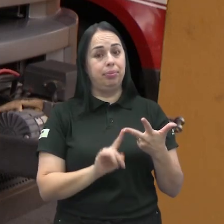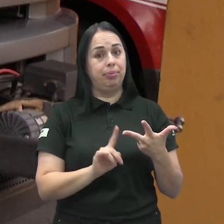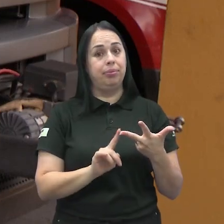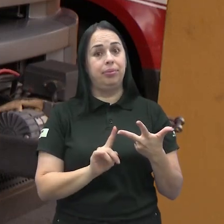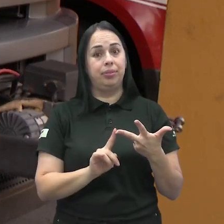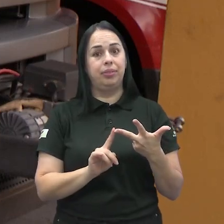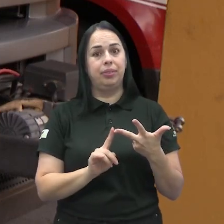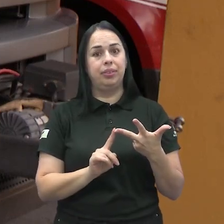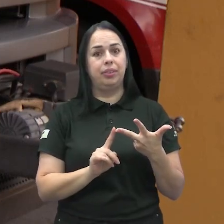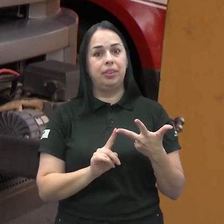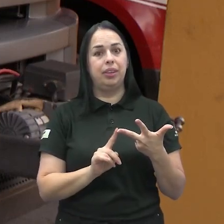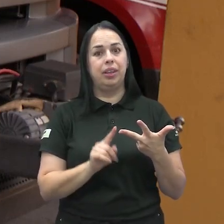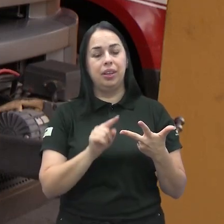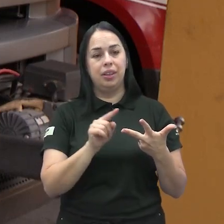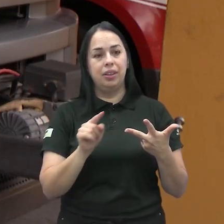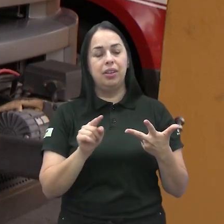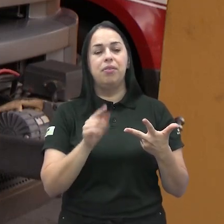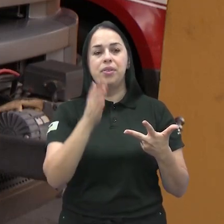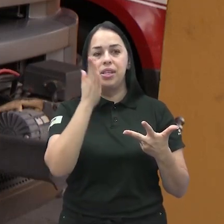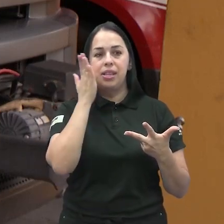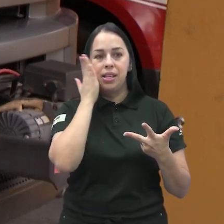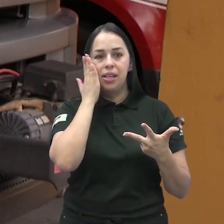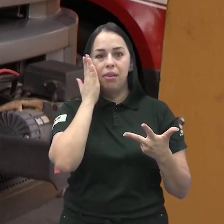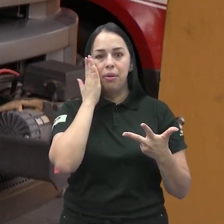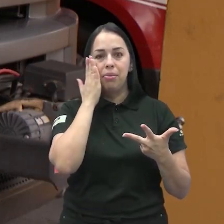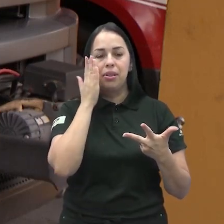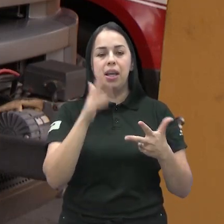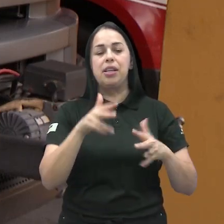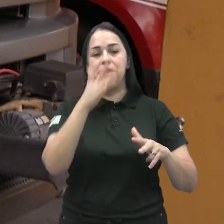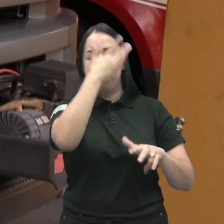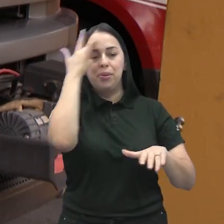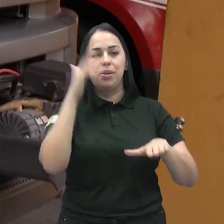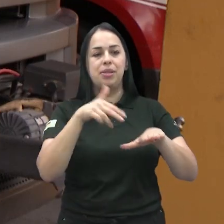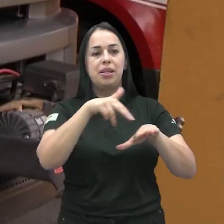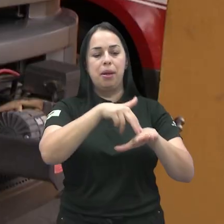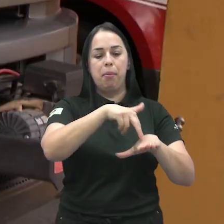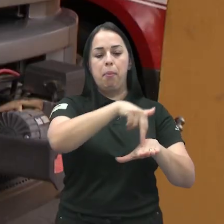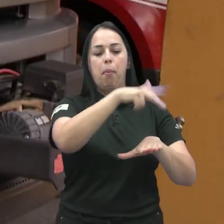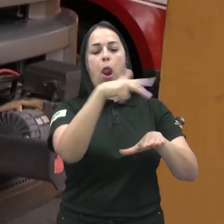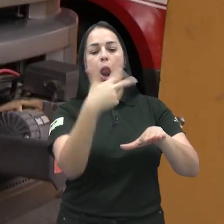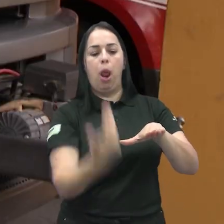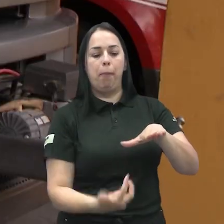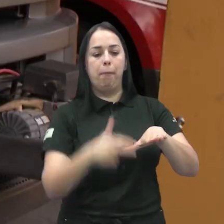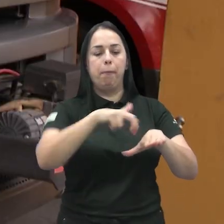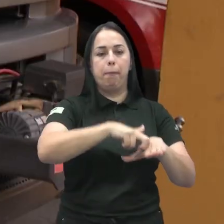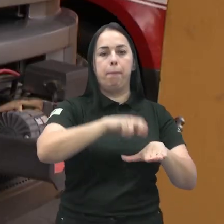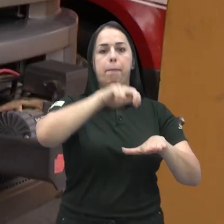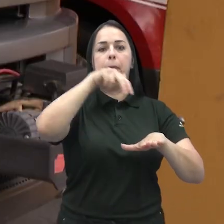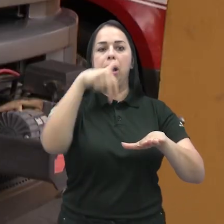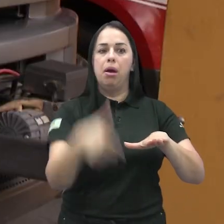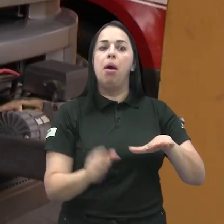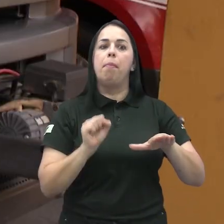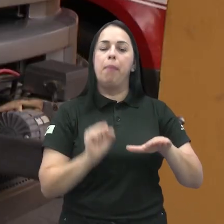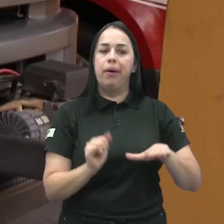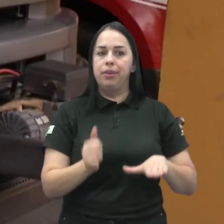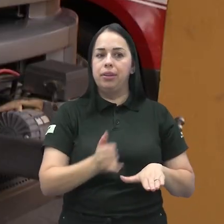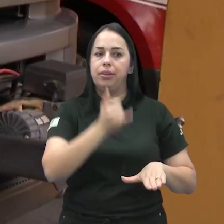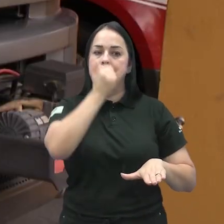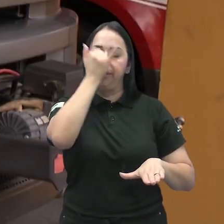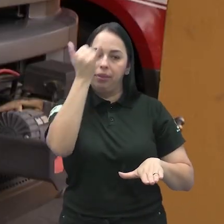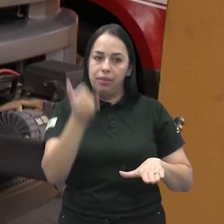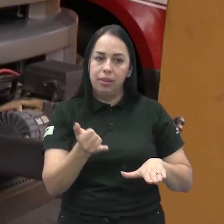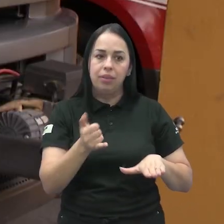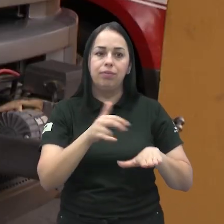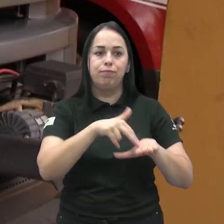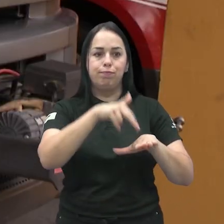E também as conhecidas aí manobras arriscadas que as pessoas fazem na piscina, que podem acabar se lesionando